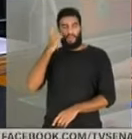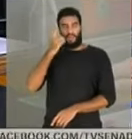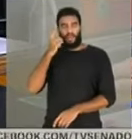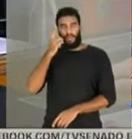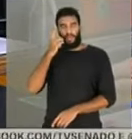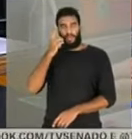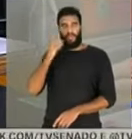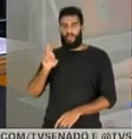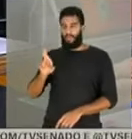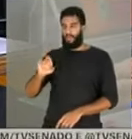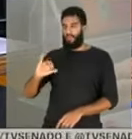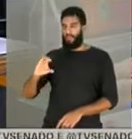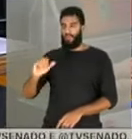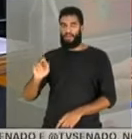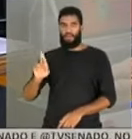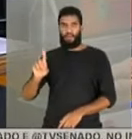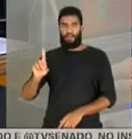Barros. Mas